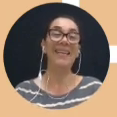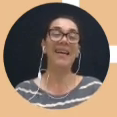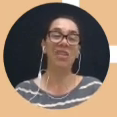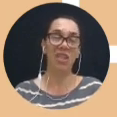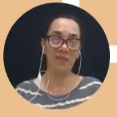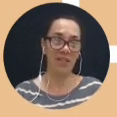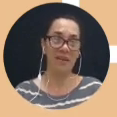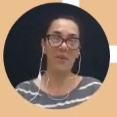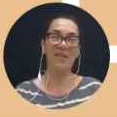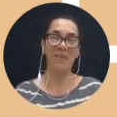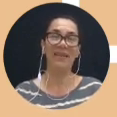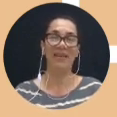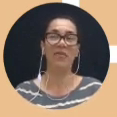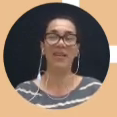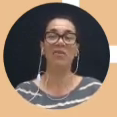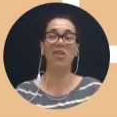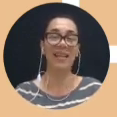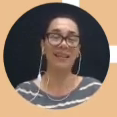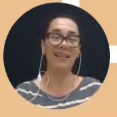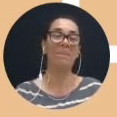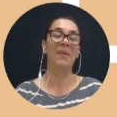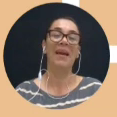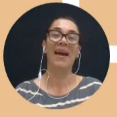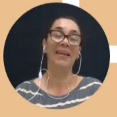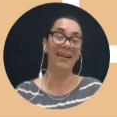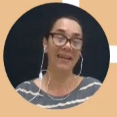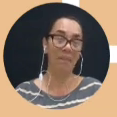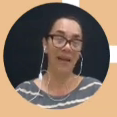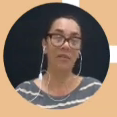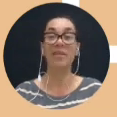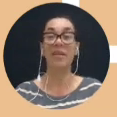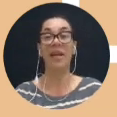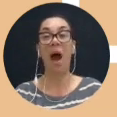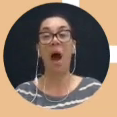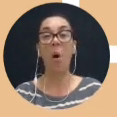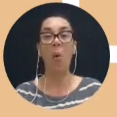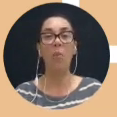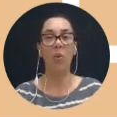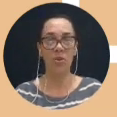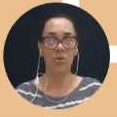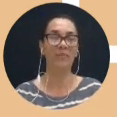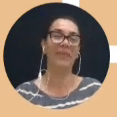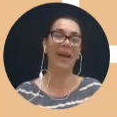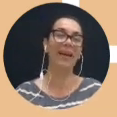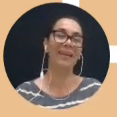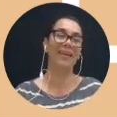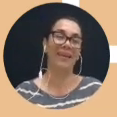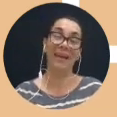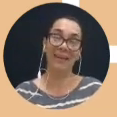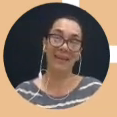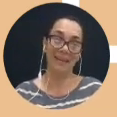Nessa tentativa de se aproximar da convenção de escrita, a criança pensa: vou escrever almoço,